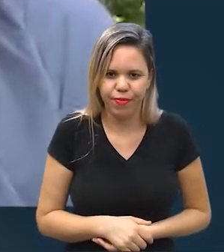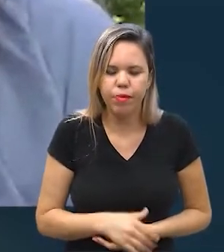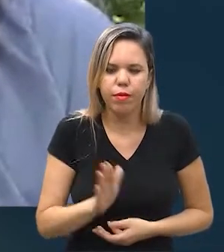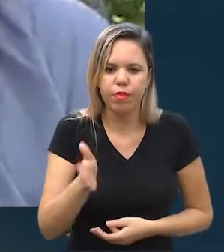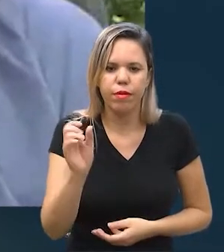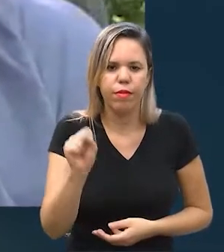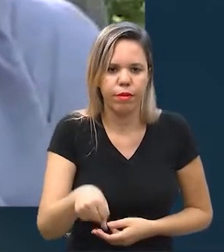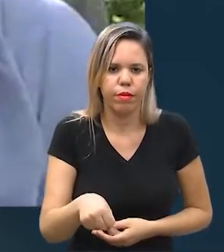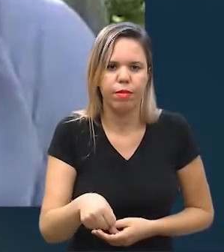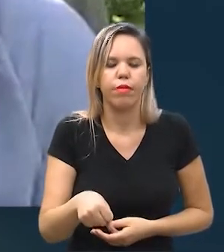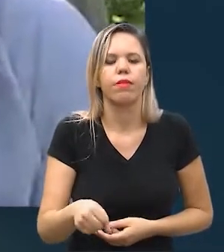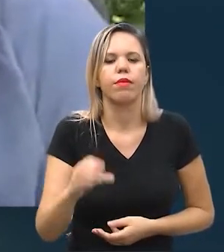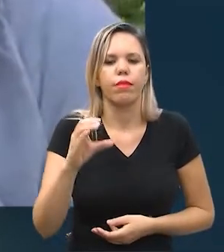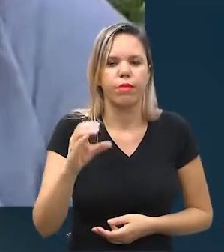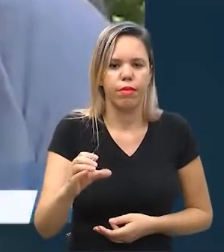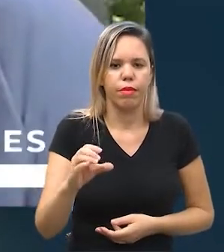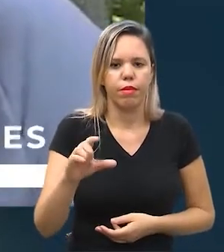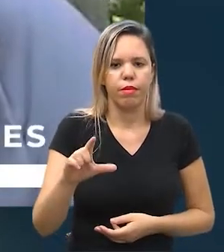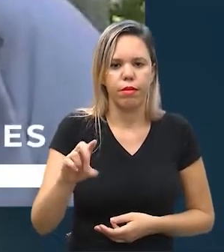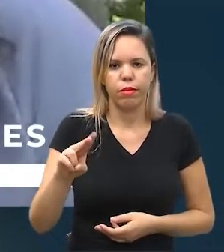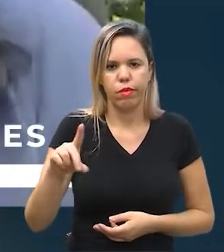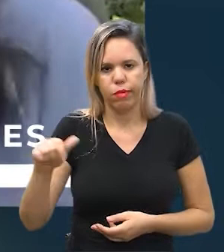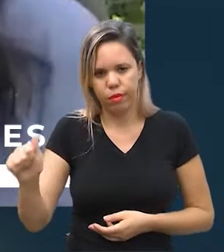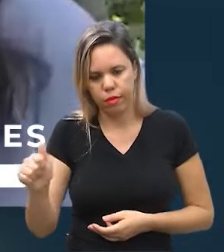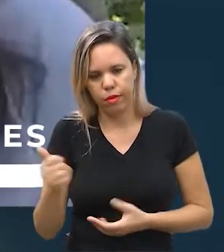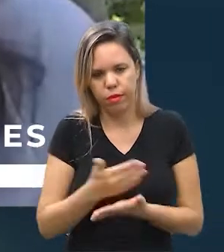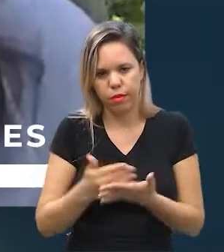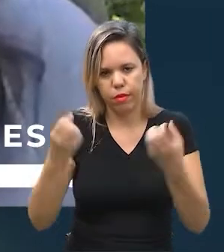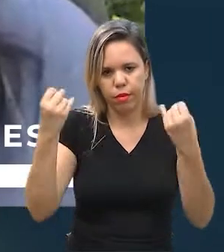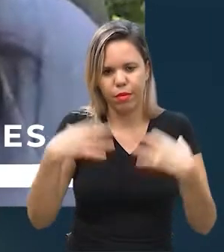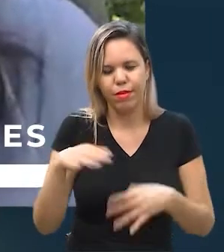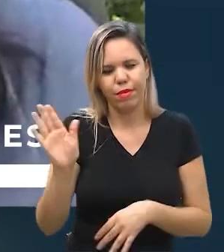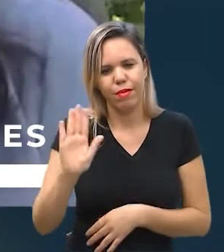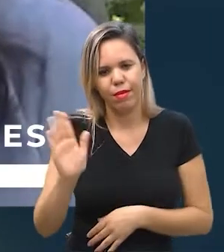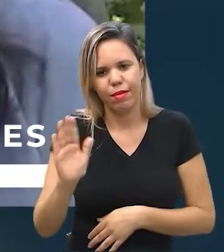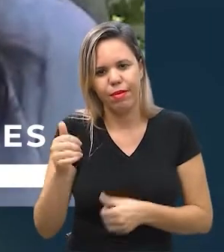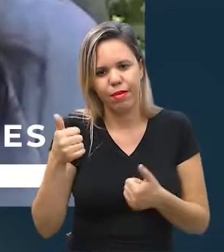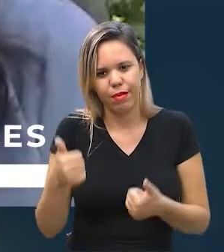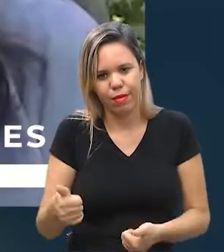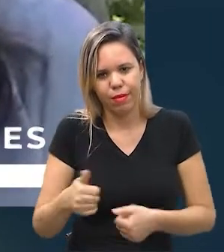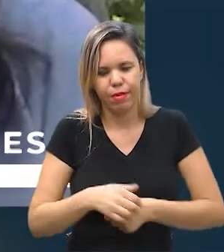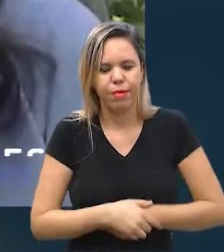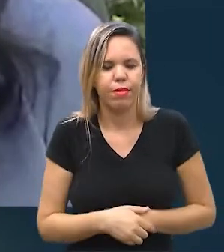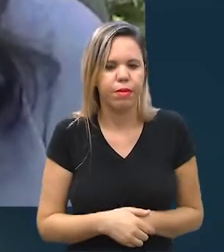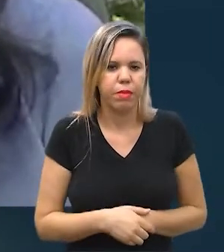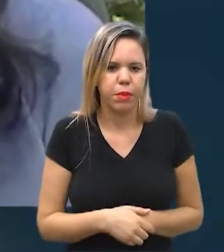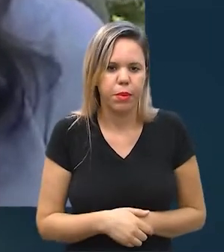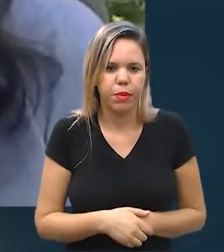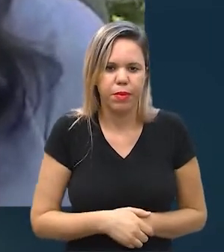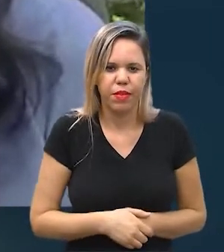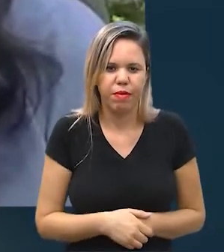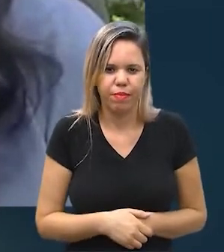Já sim, a Cláudia vai contar o início. Então, olá, gente, tudo bom?